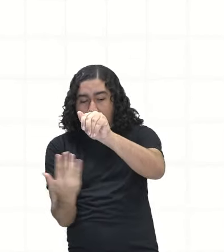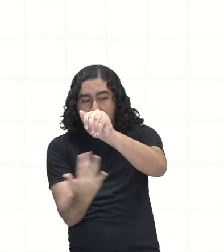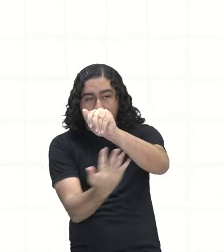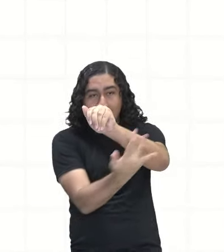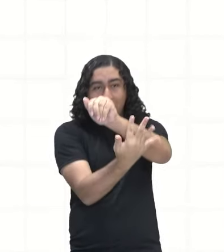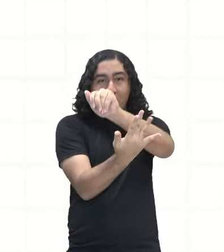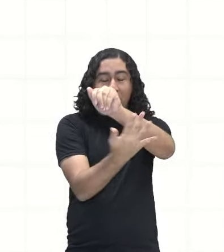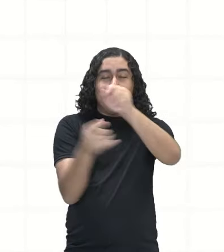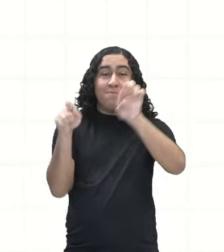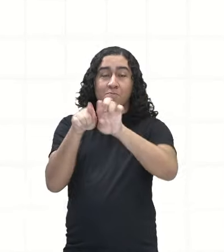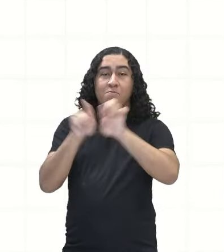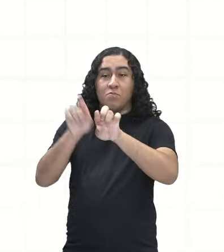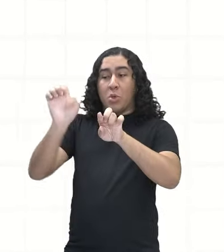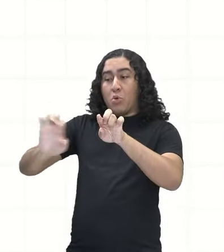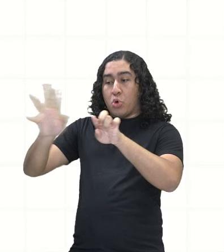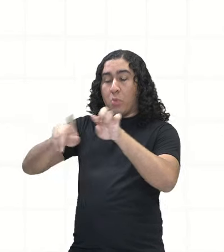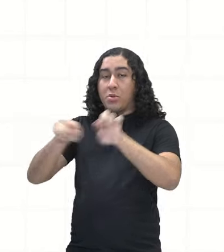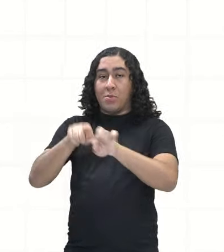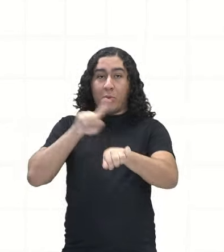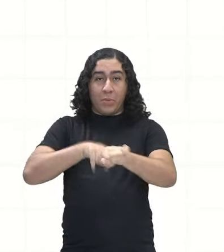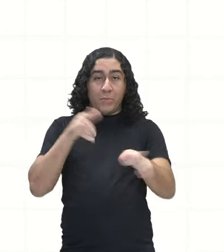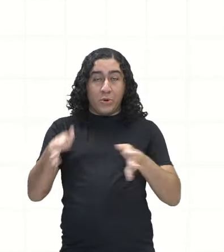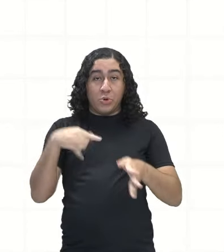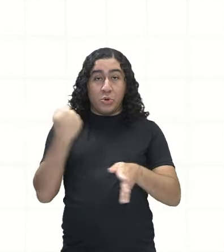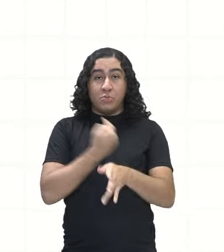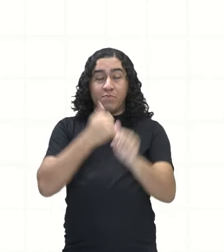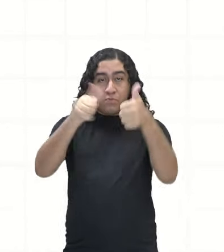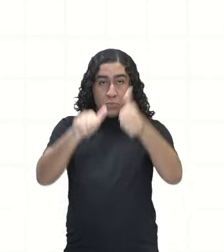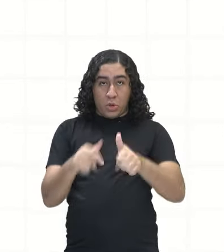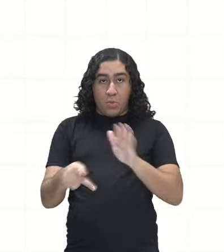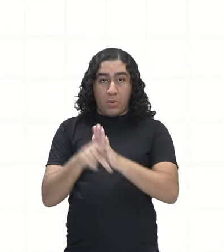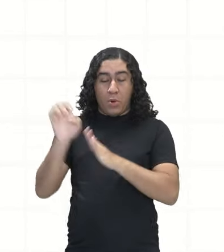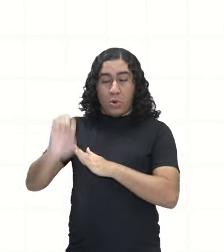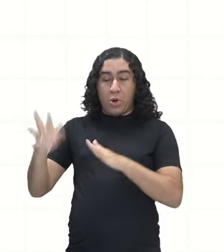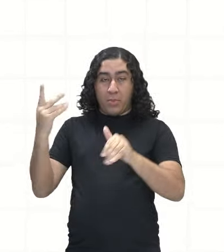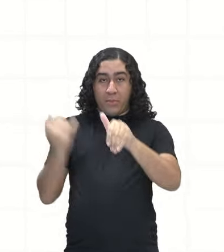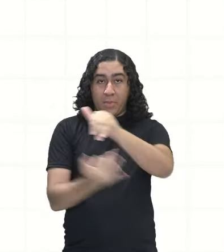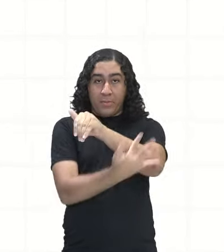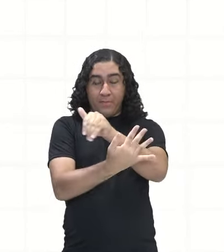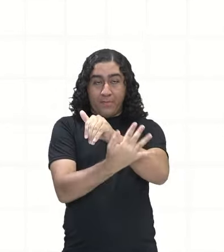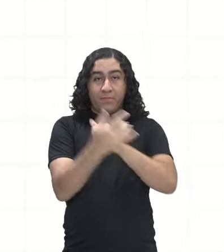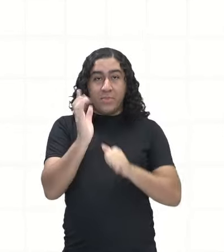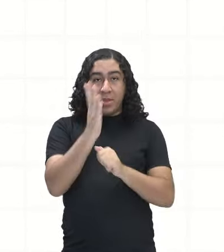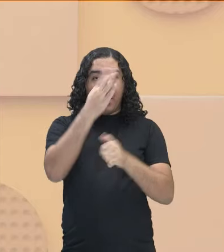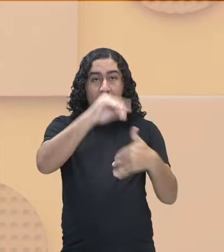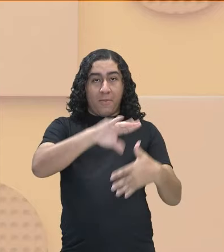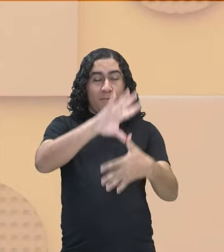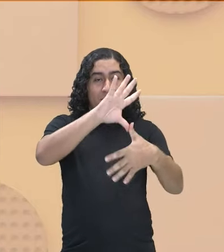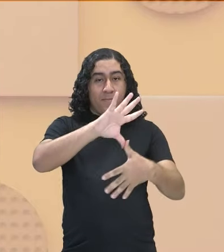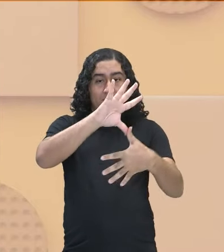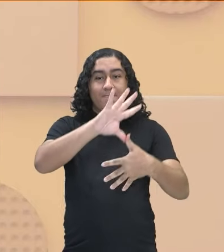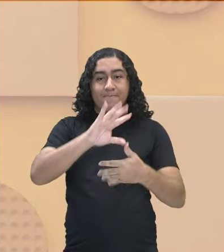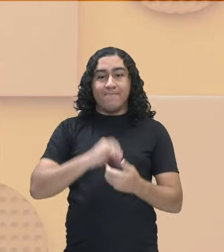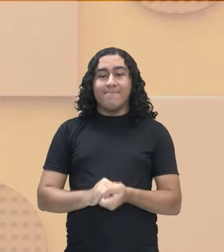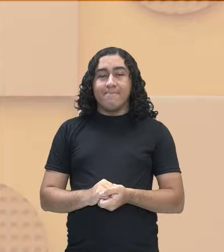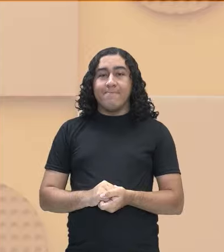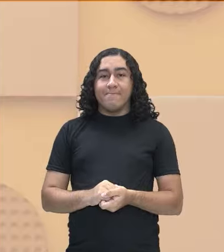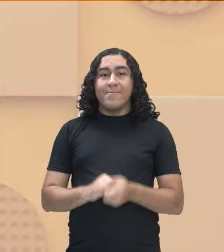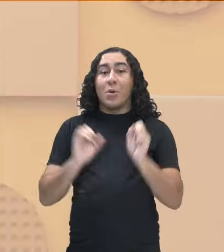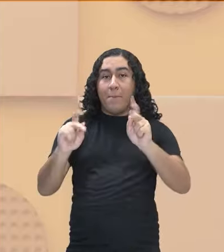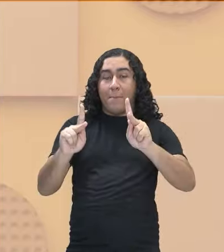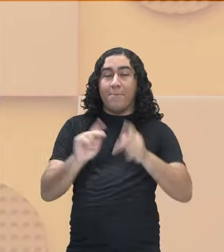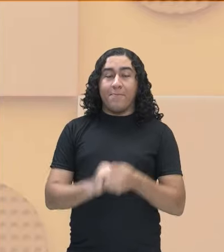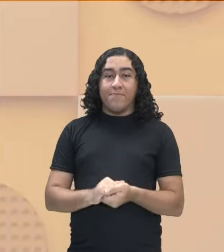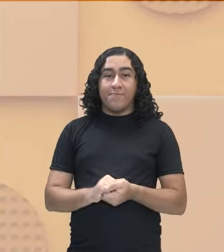europeus nesse recorte temporal que nós estamos analisando da Europa em direção ao continente americano